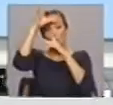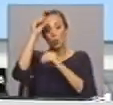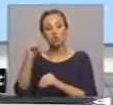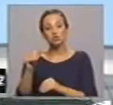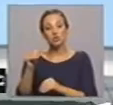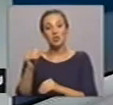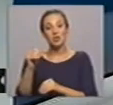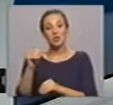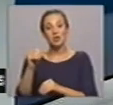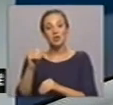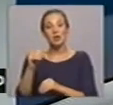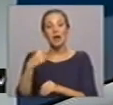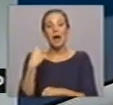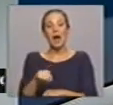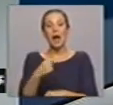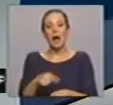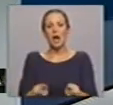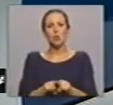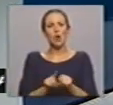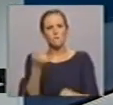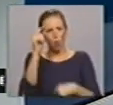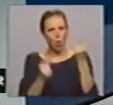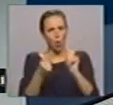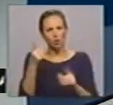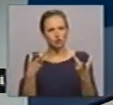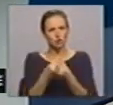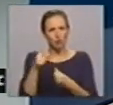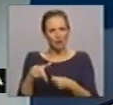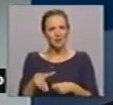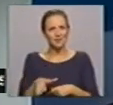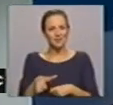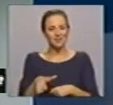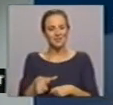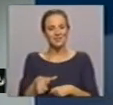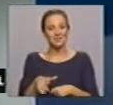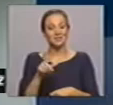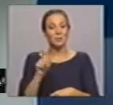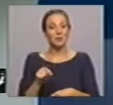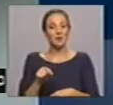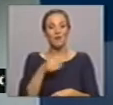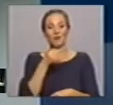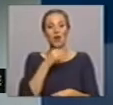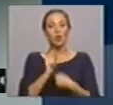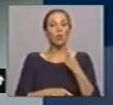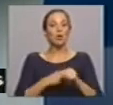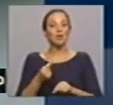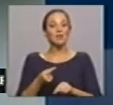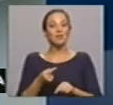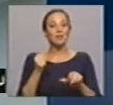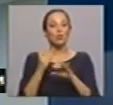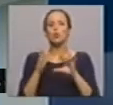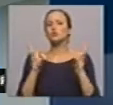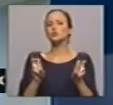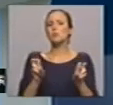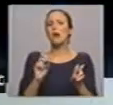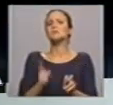um fogo de artifício que se junta a esta mesa e que fala de um outro tema. Qual